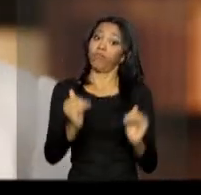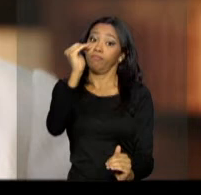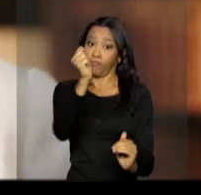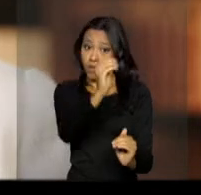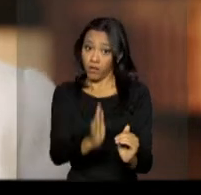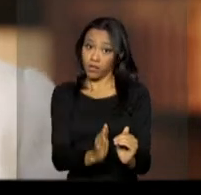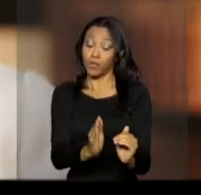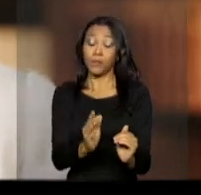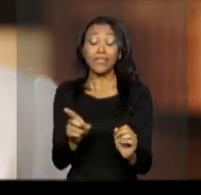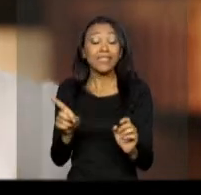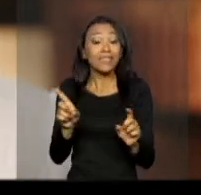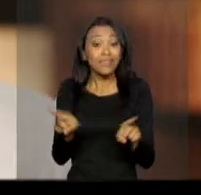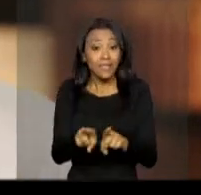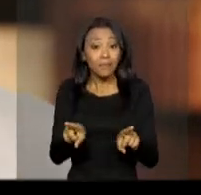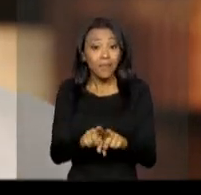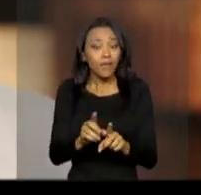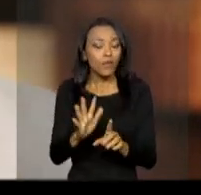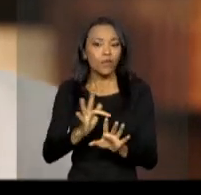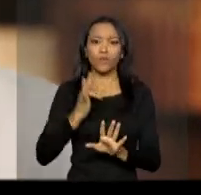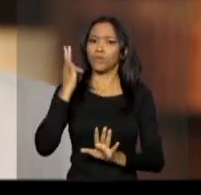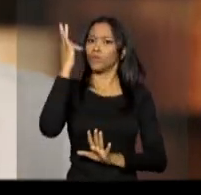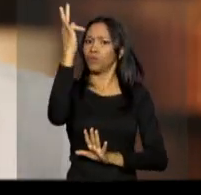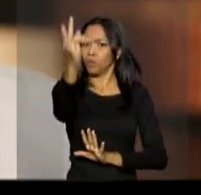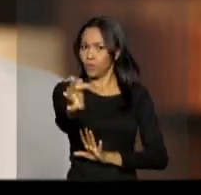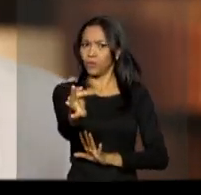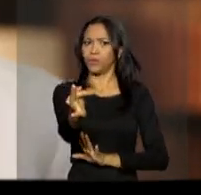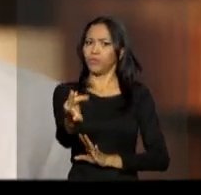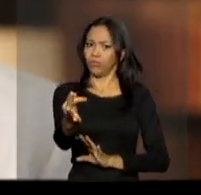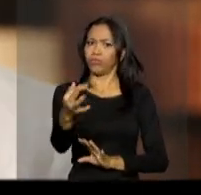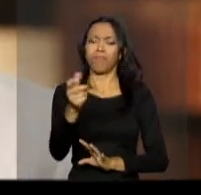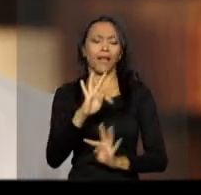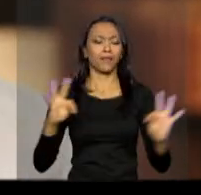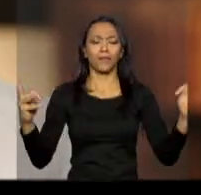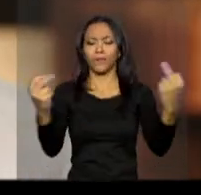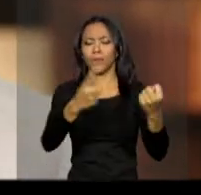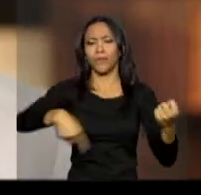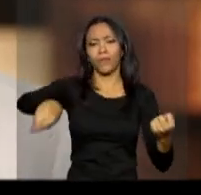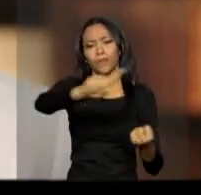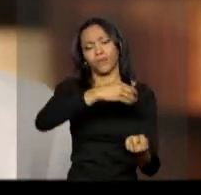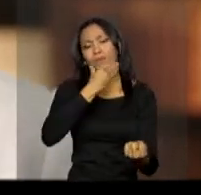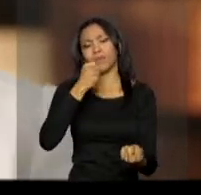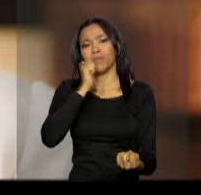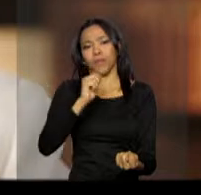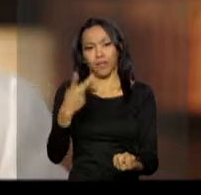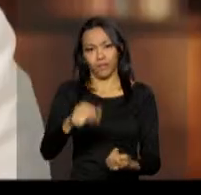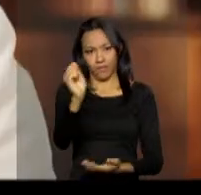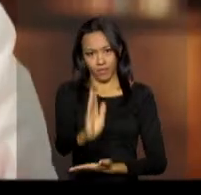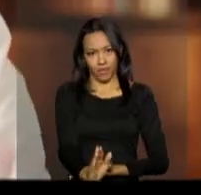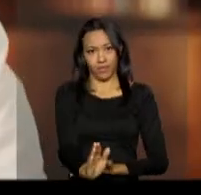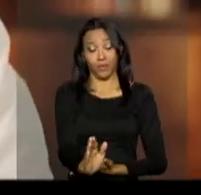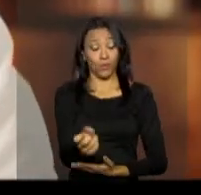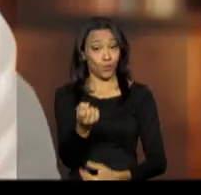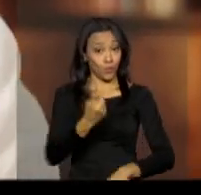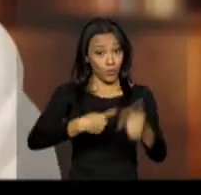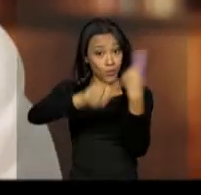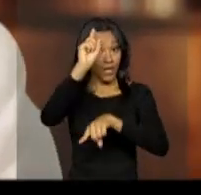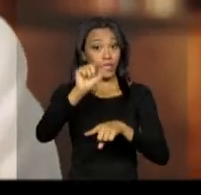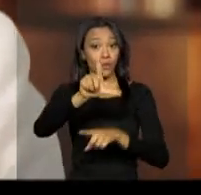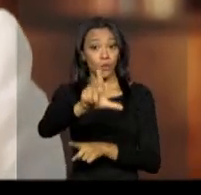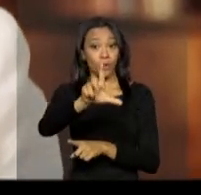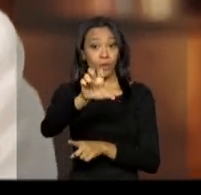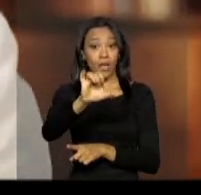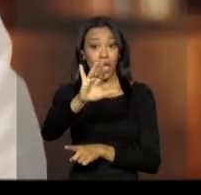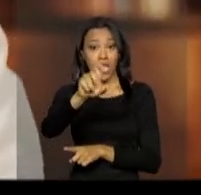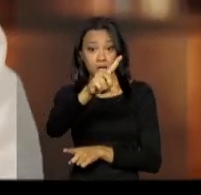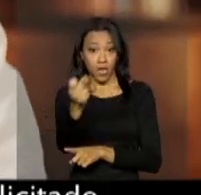e, sobretudo, mais futuro para o Brasil e para todos os brasileiros e brasileiras. O sucesso do leilão